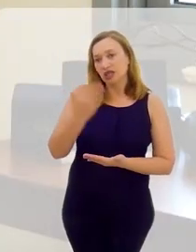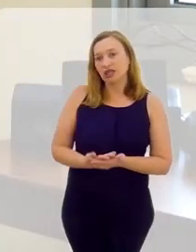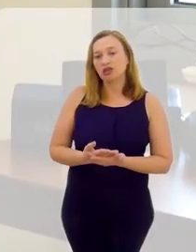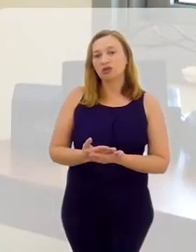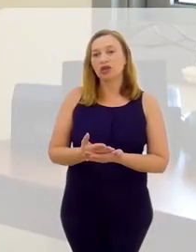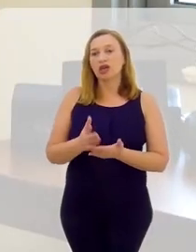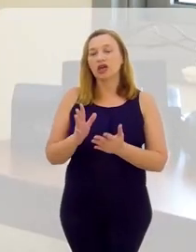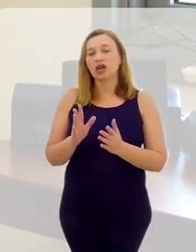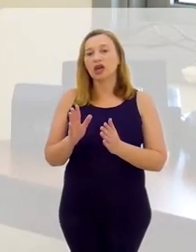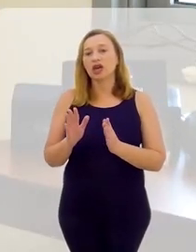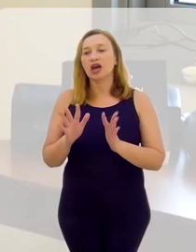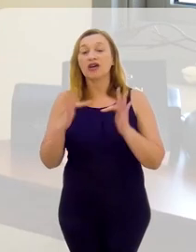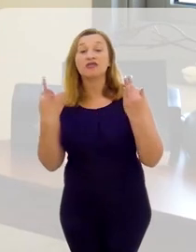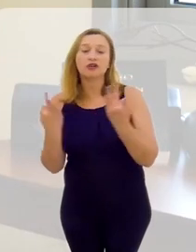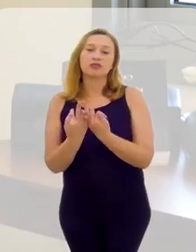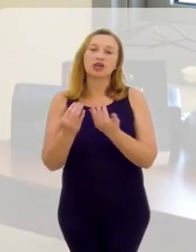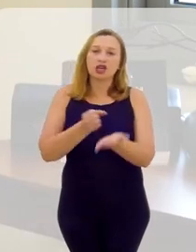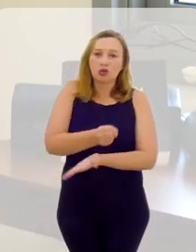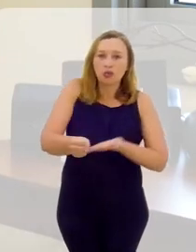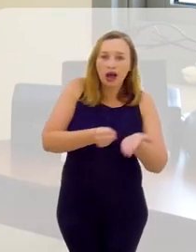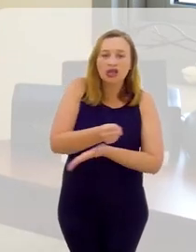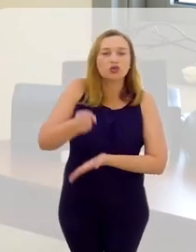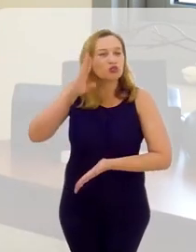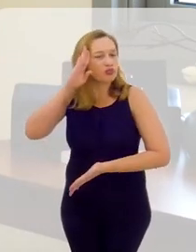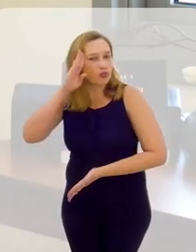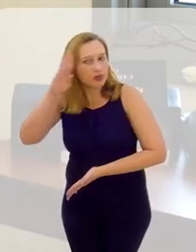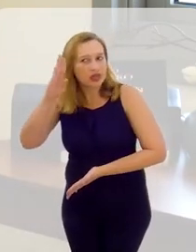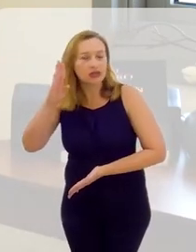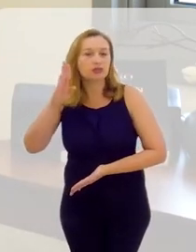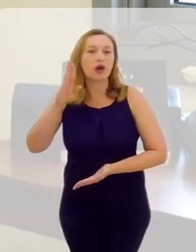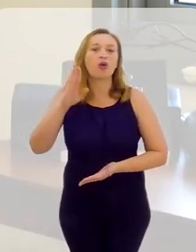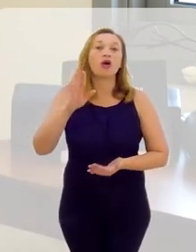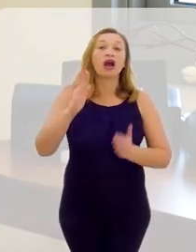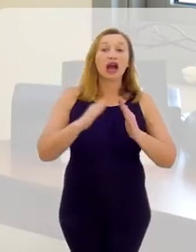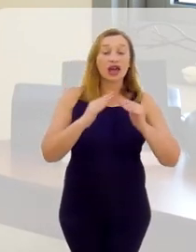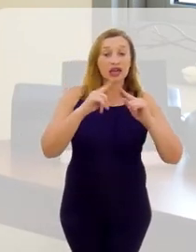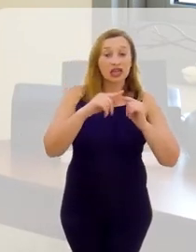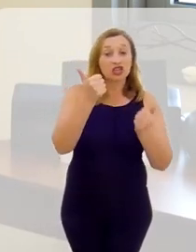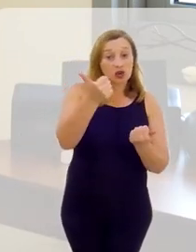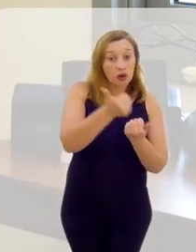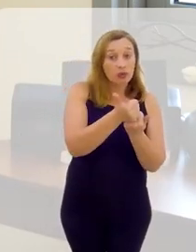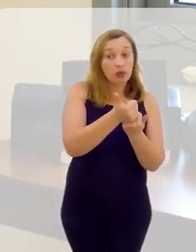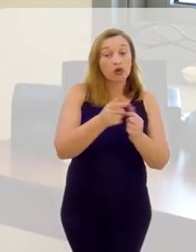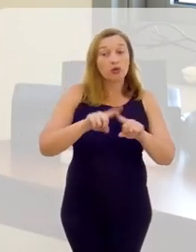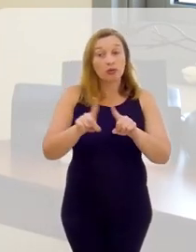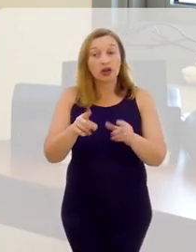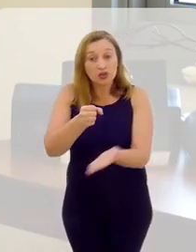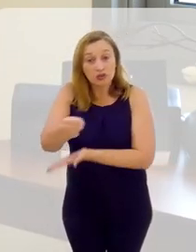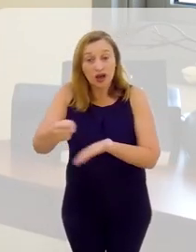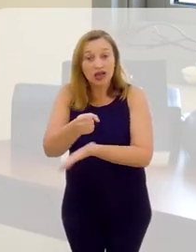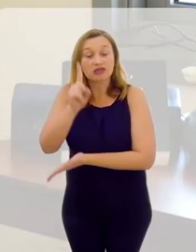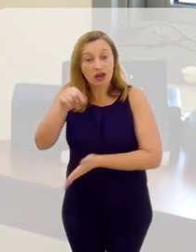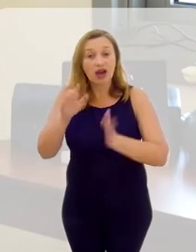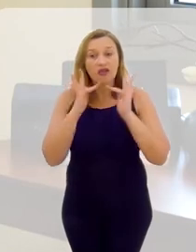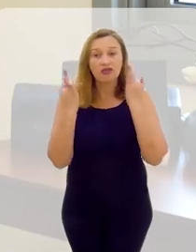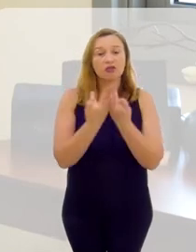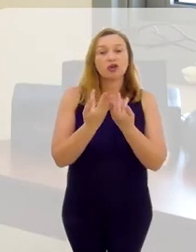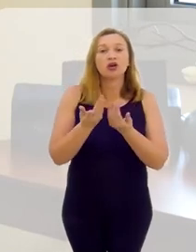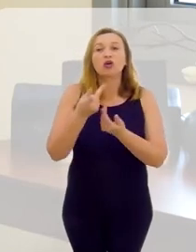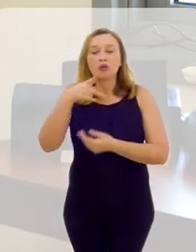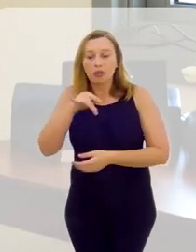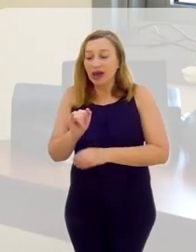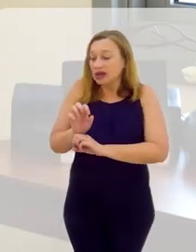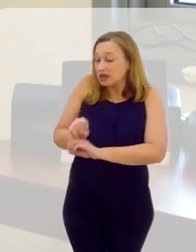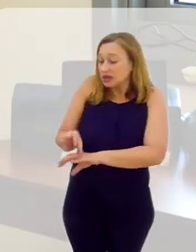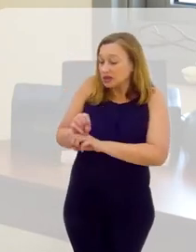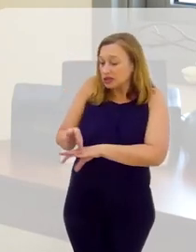A certo? igreja é um apoio, mas o básico, fundamental, vamos dizer assim, é ensinado no lar, na família. Ali